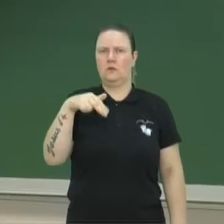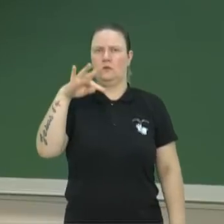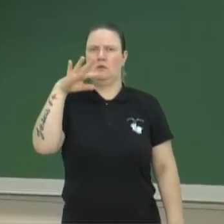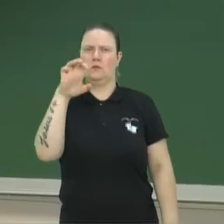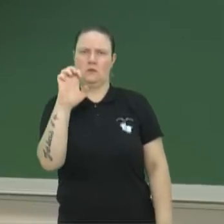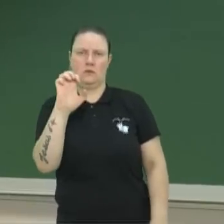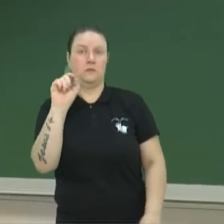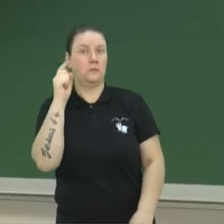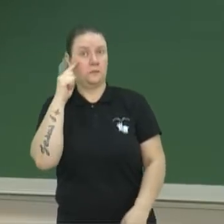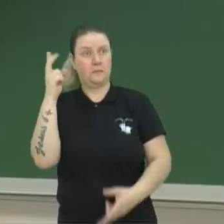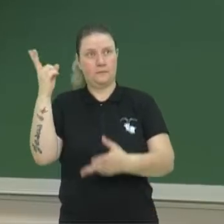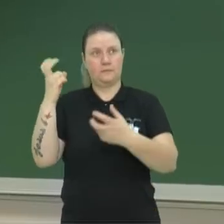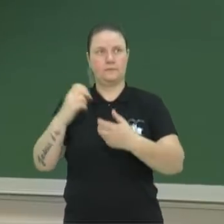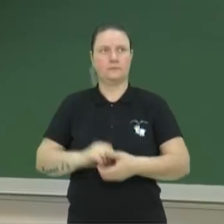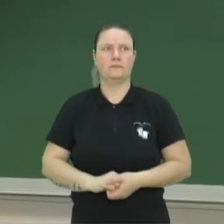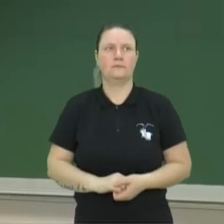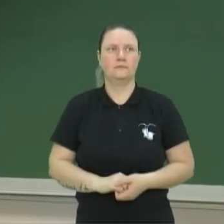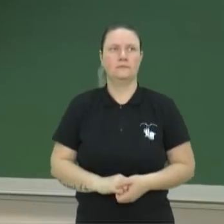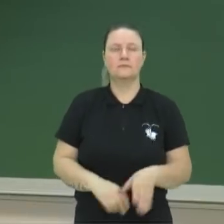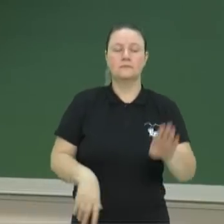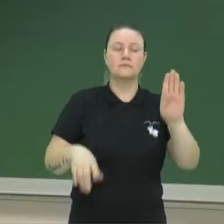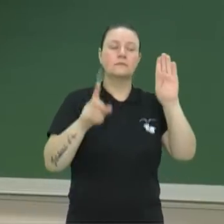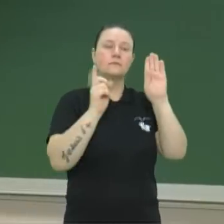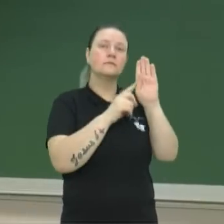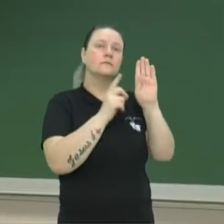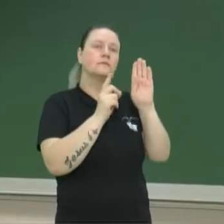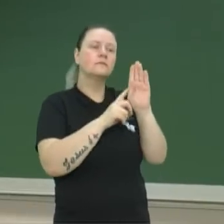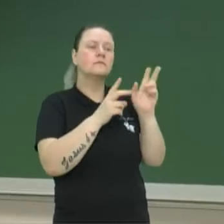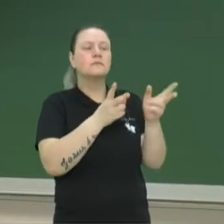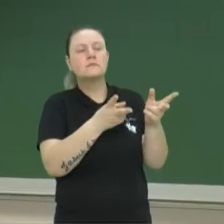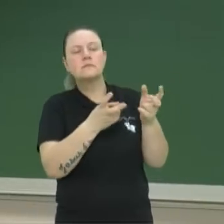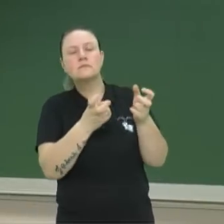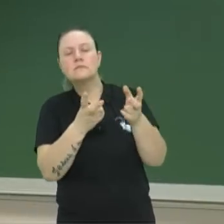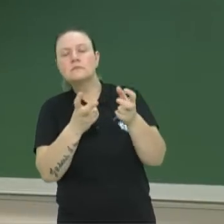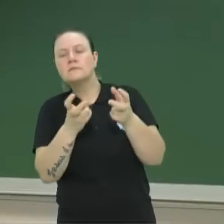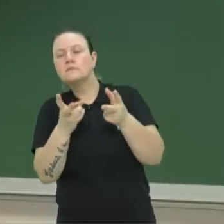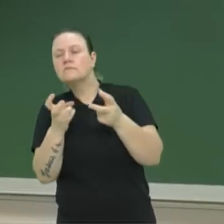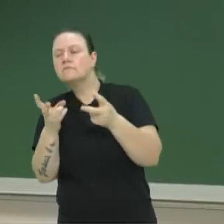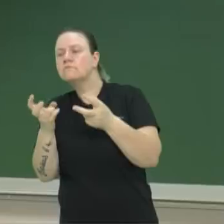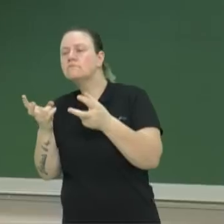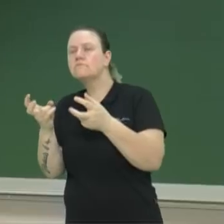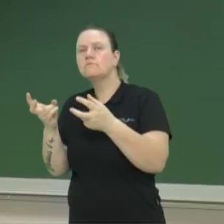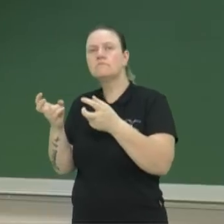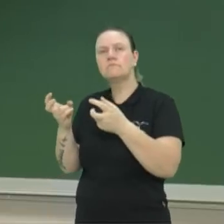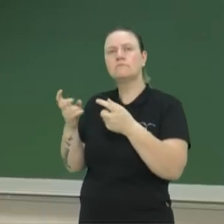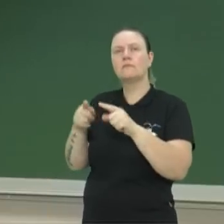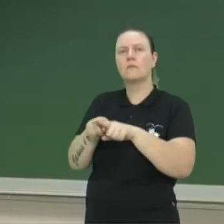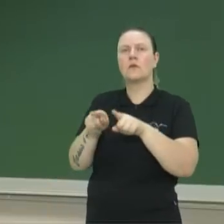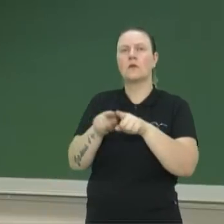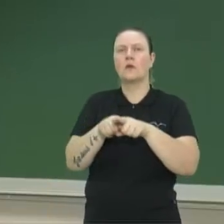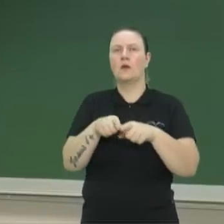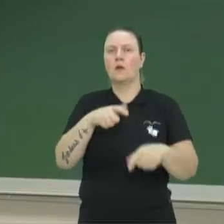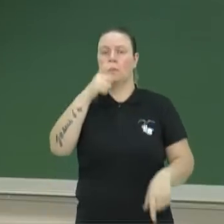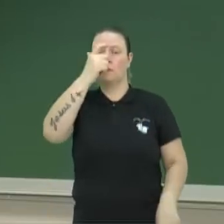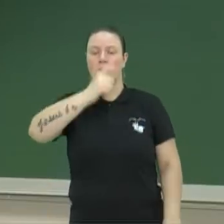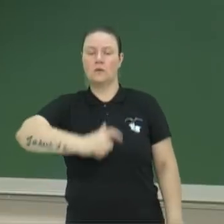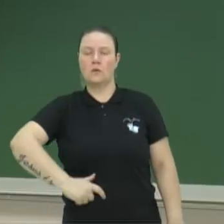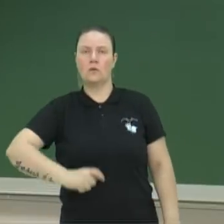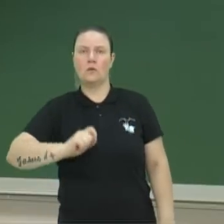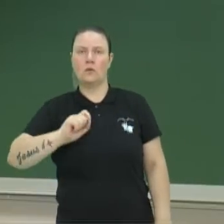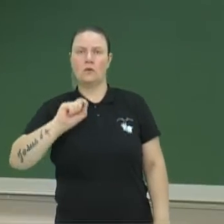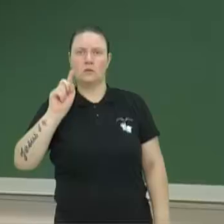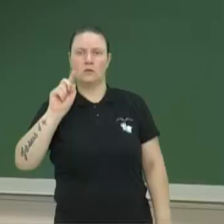ver? Ele é narrador observador. E quando é narrador observador, a narração é em